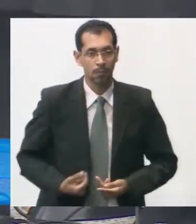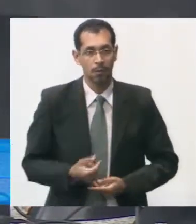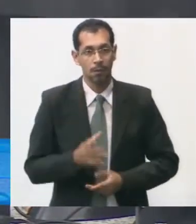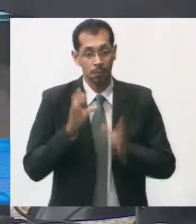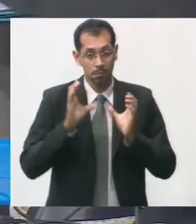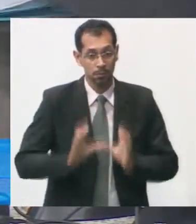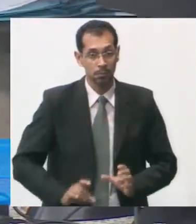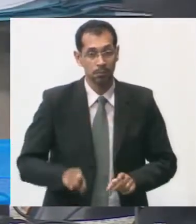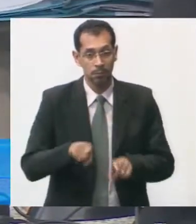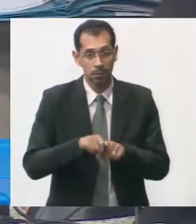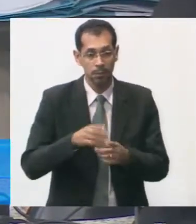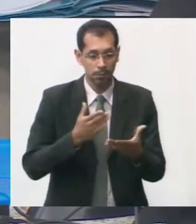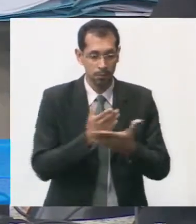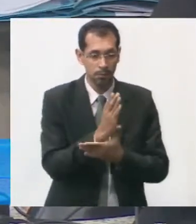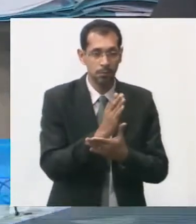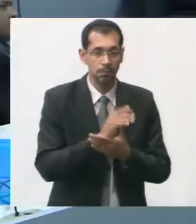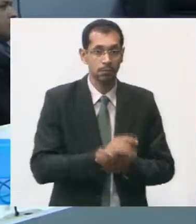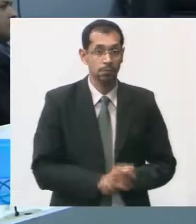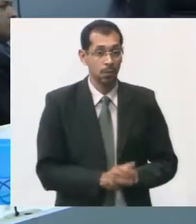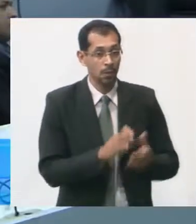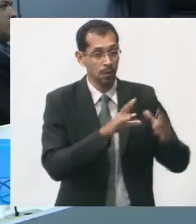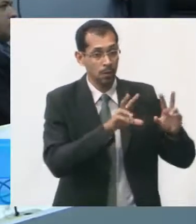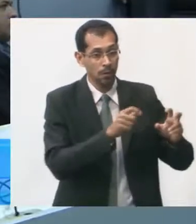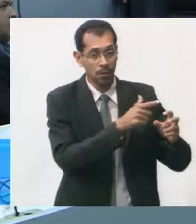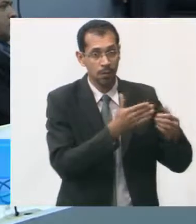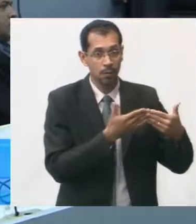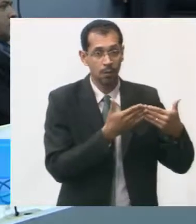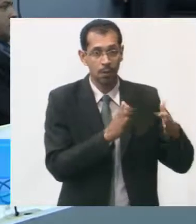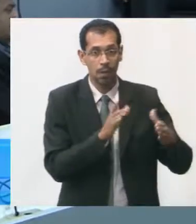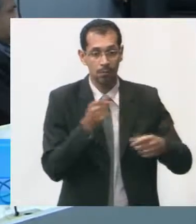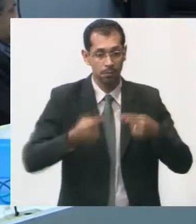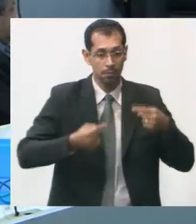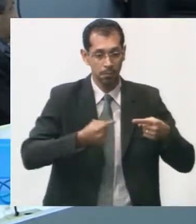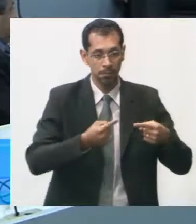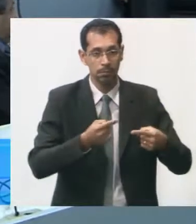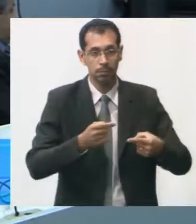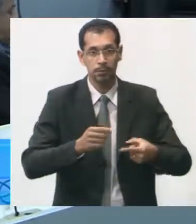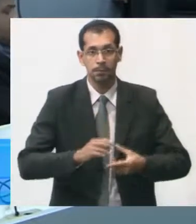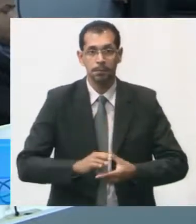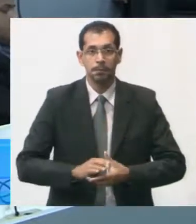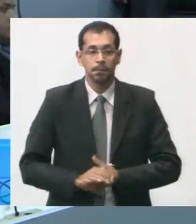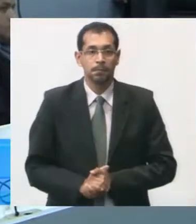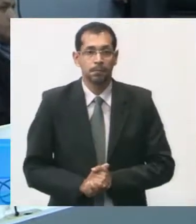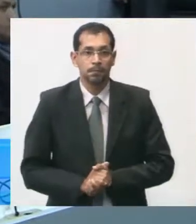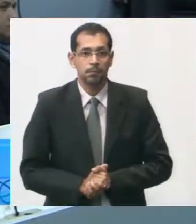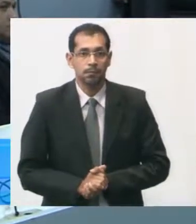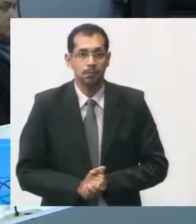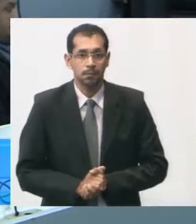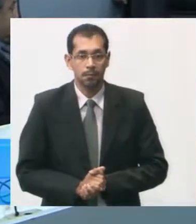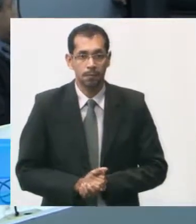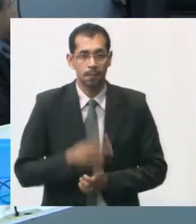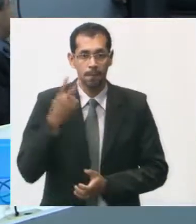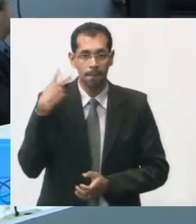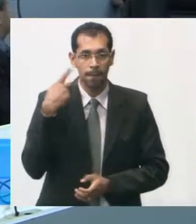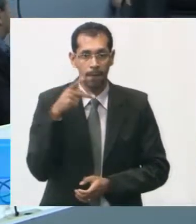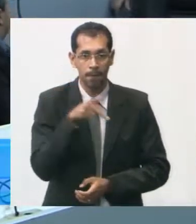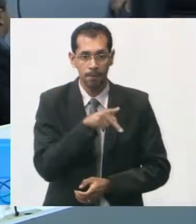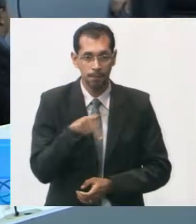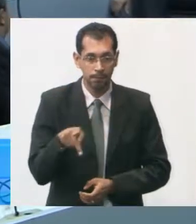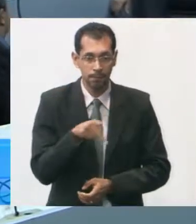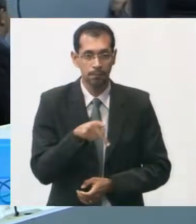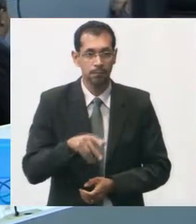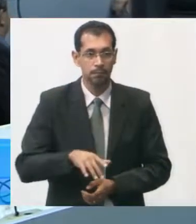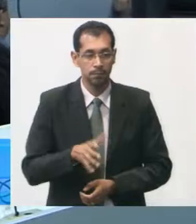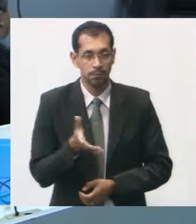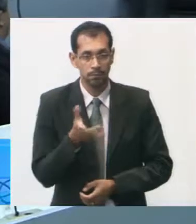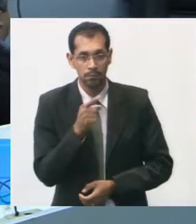discussão. Senhor presidente, gostaria de discutir daqui. Vereador Roberto Martins, pelo tempo de 5 minutos para discutir a